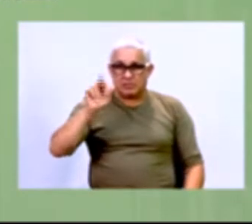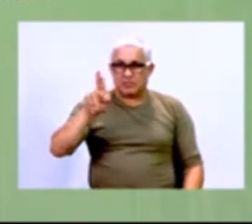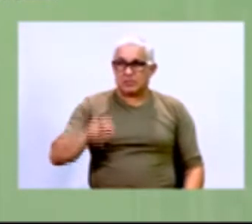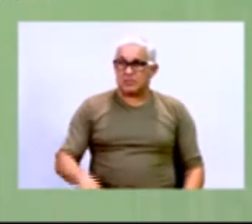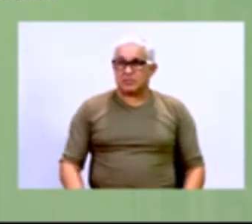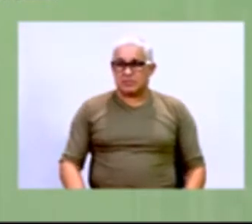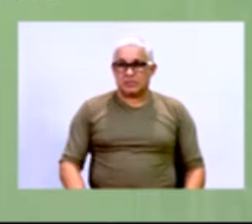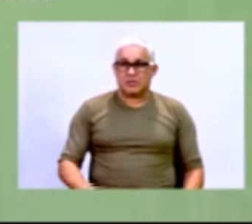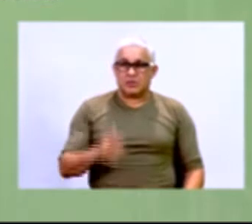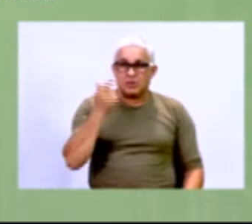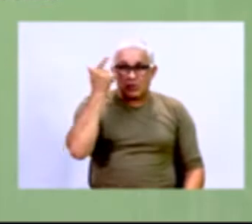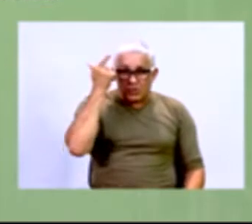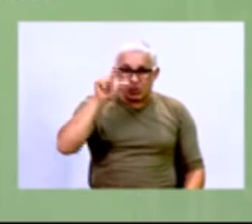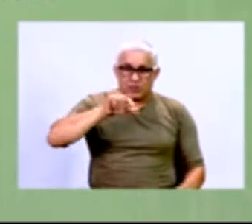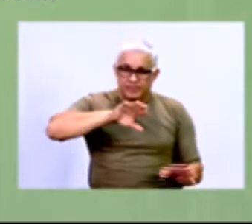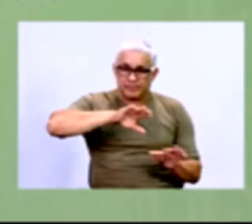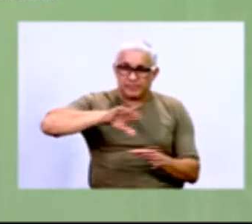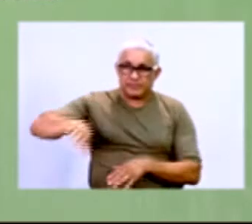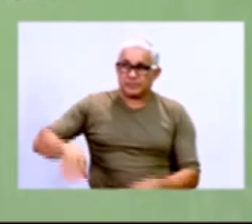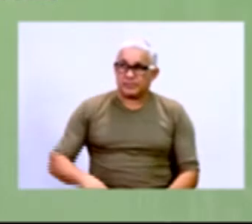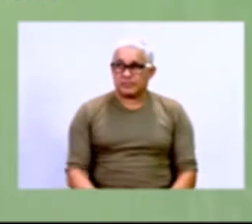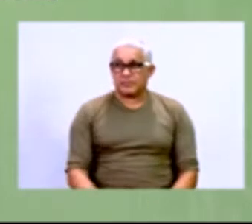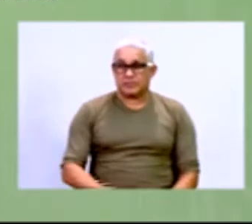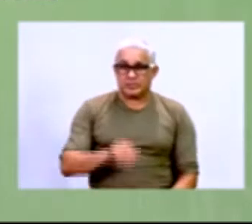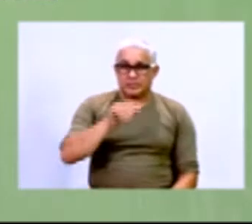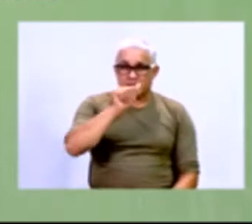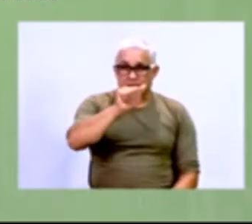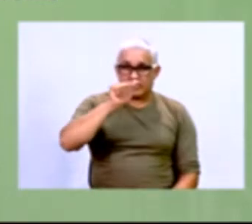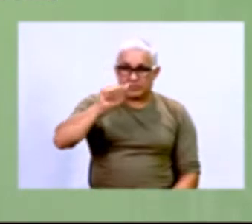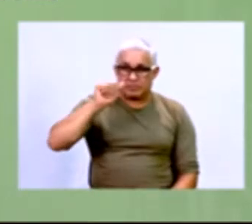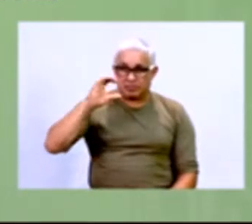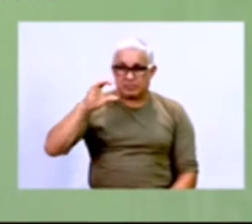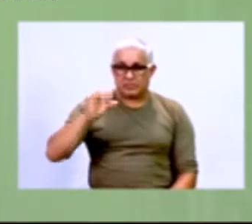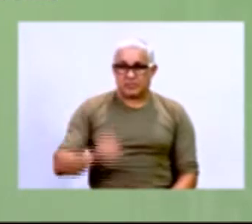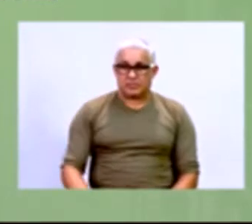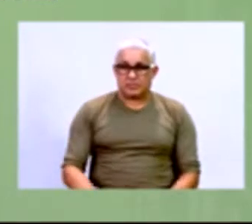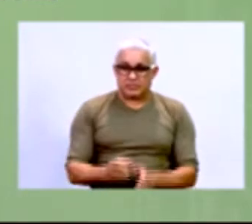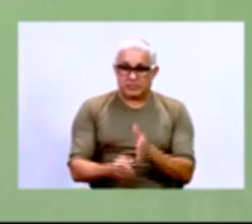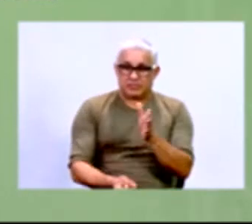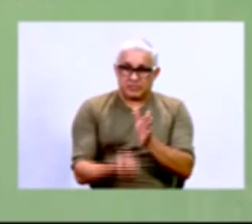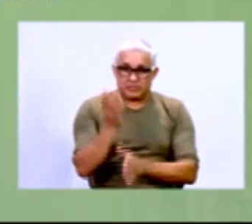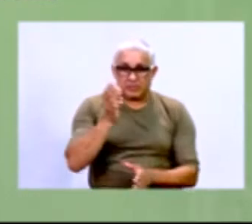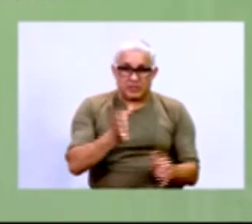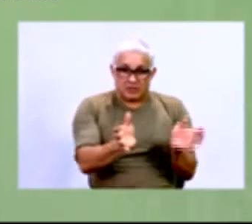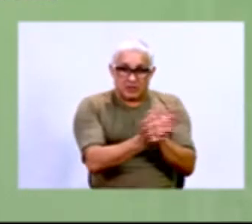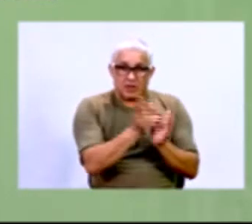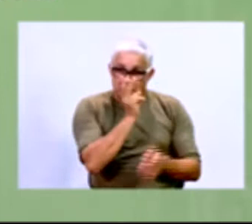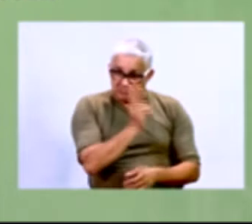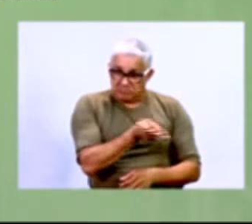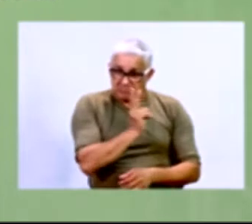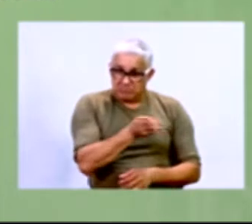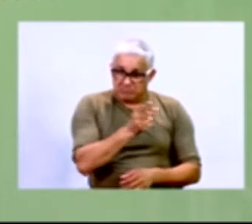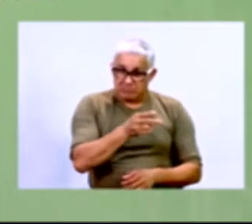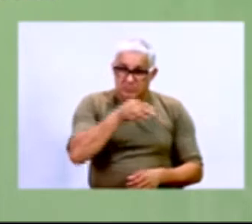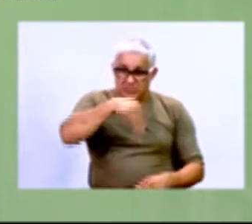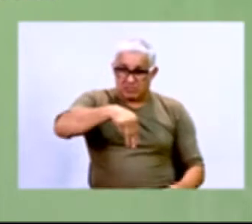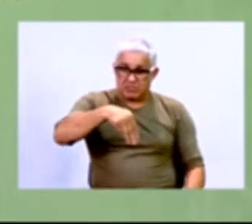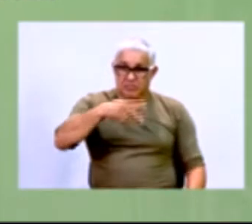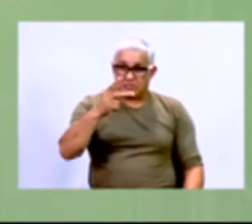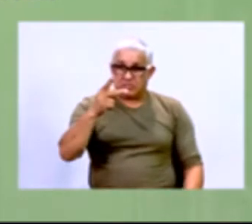Outros tipos de arquivo. Nós temos aqui o AAC. Foi criado pelo mesmo grupo